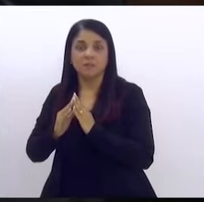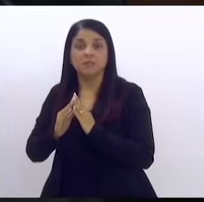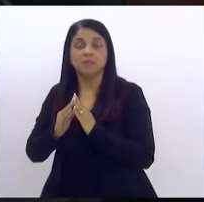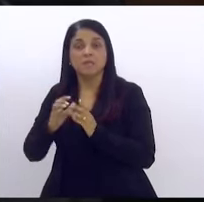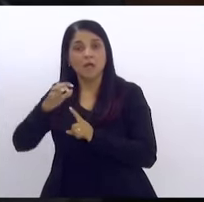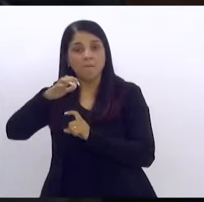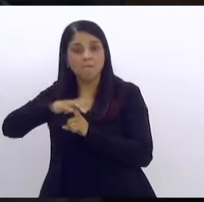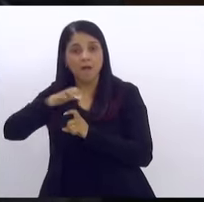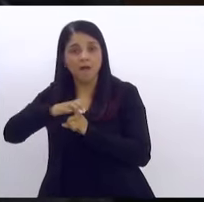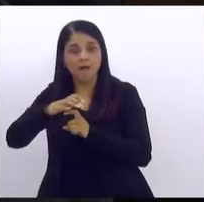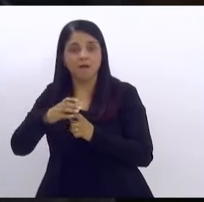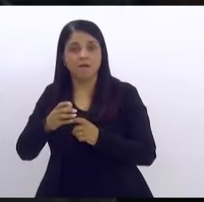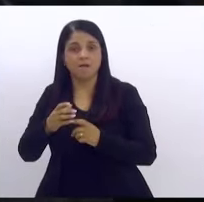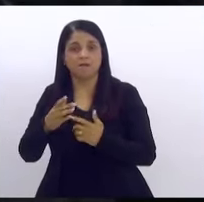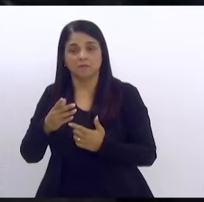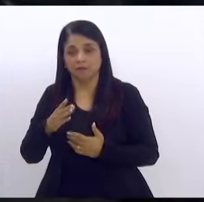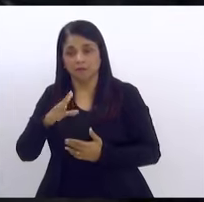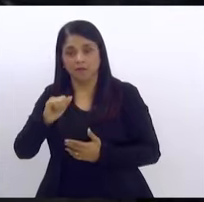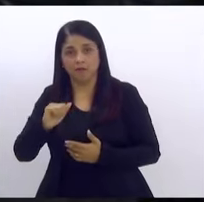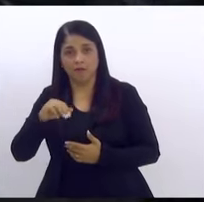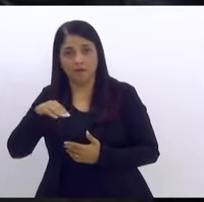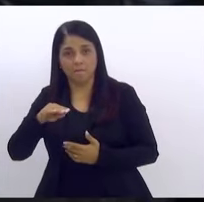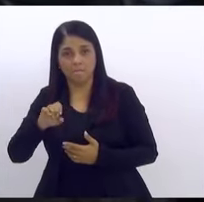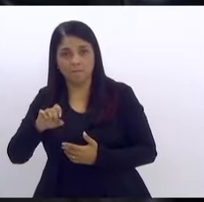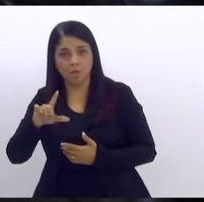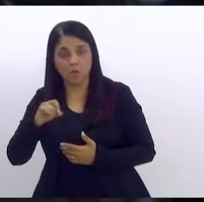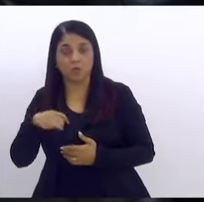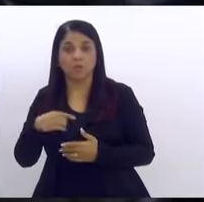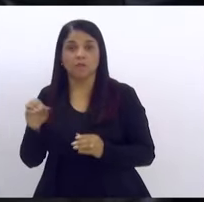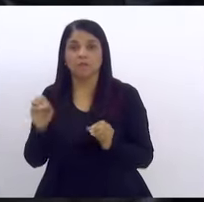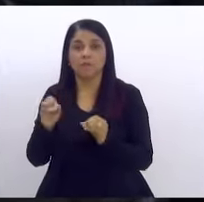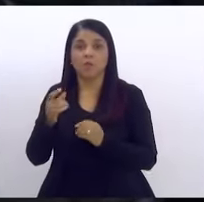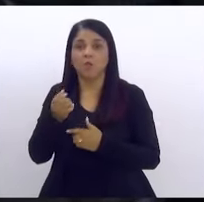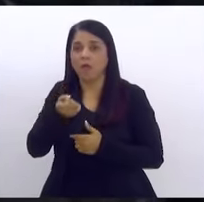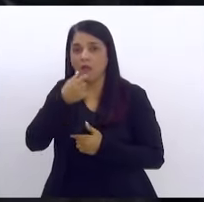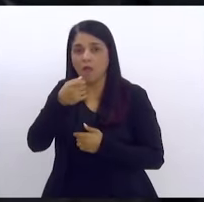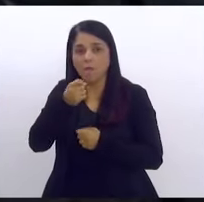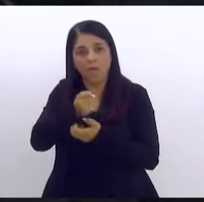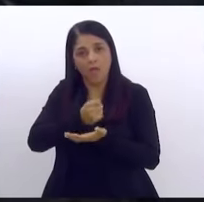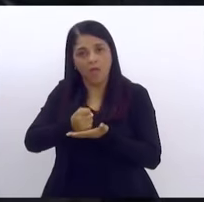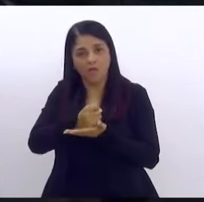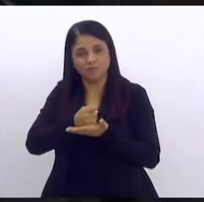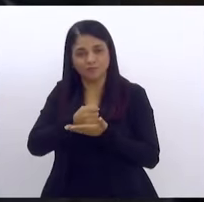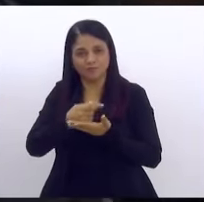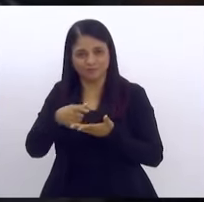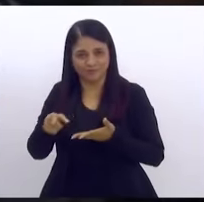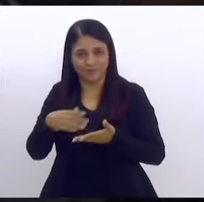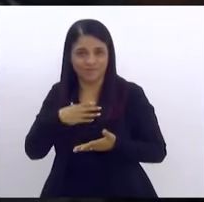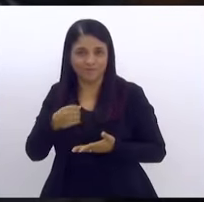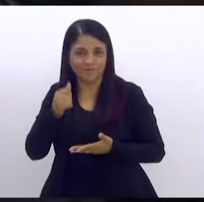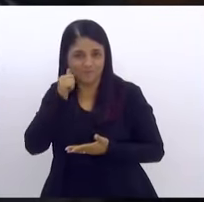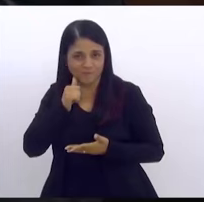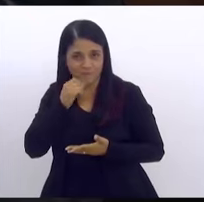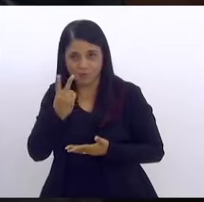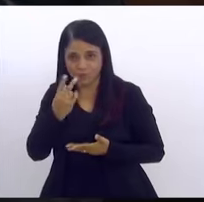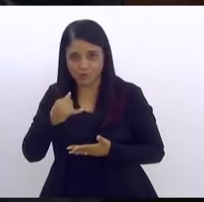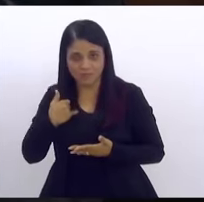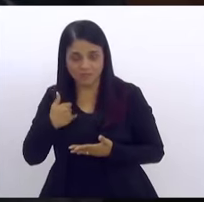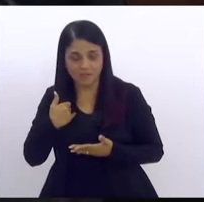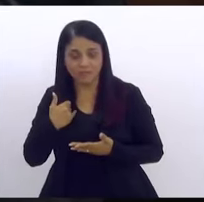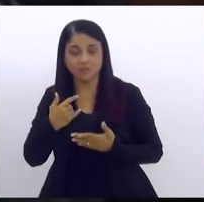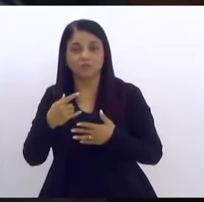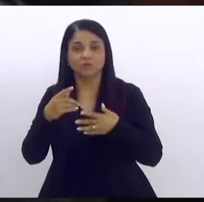camelô, nem o remédio de sua filha, que sofre de autismo. E aí, presidente, fica